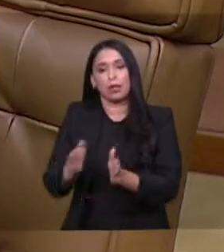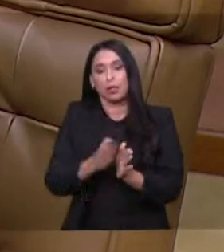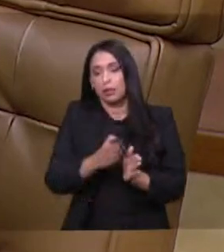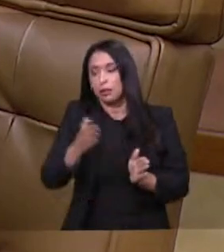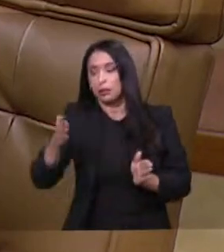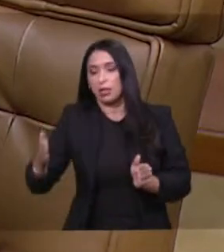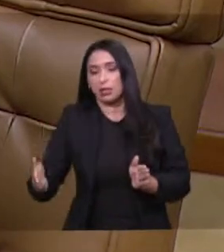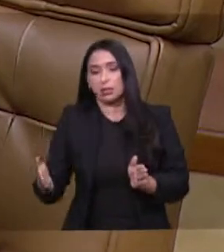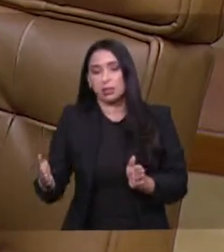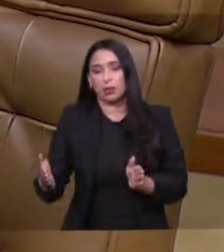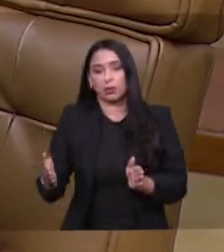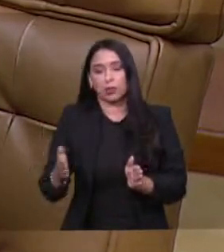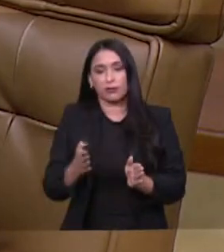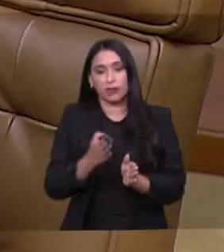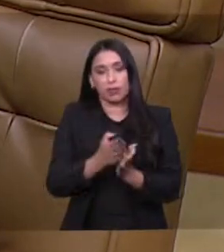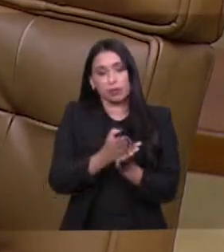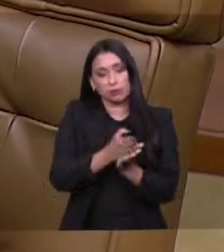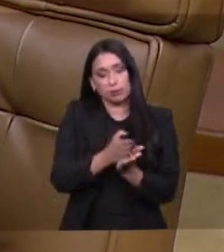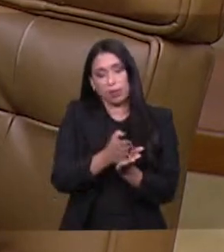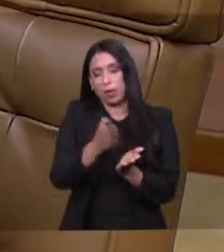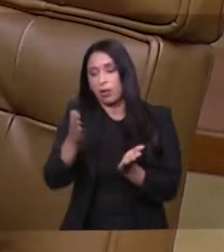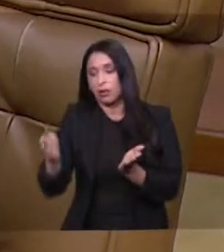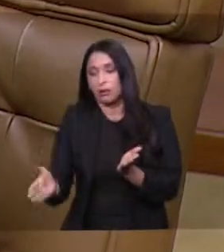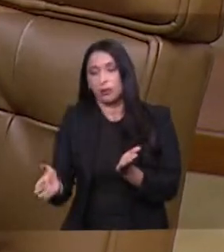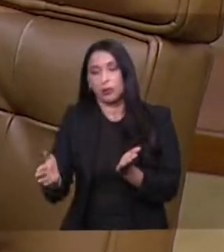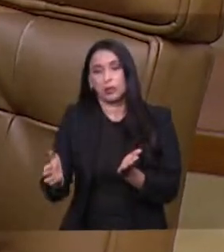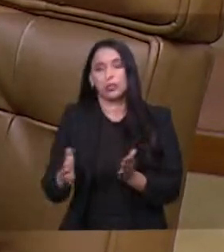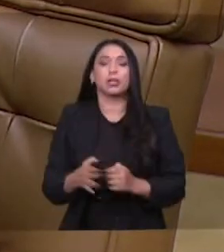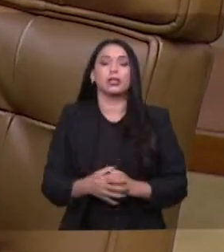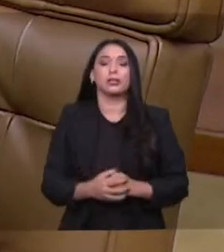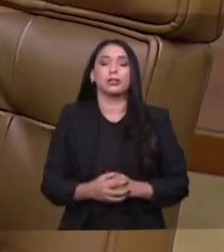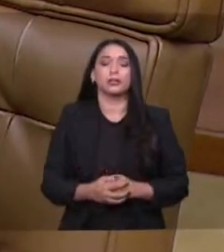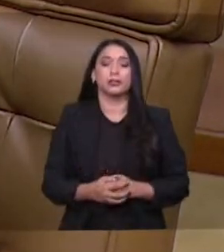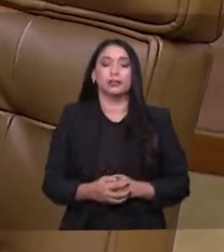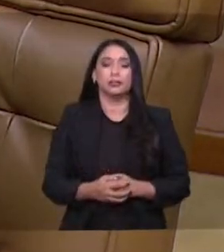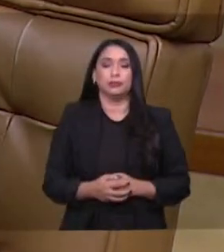adiante do processo, tal como aqui previsto.